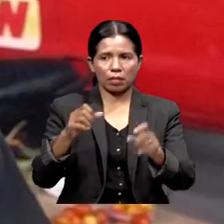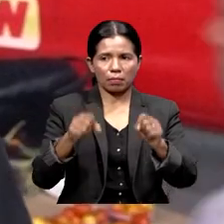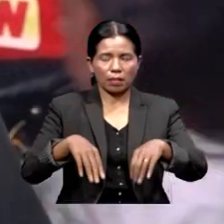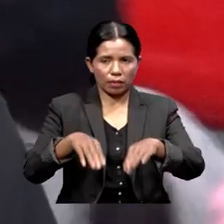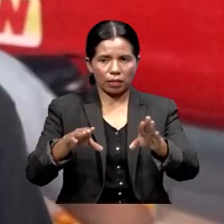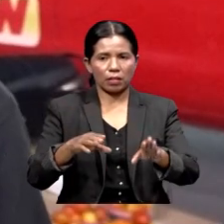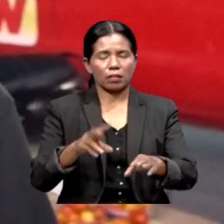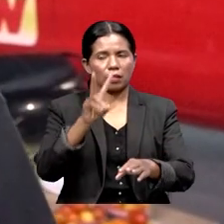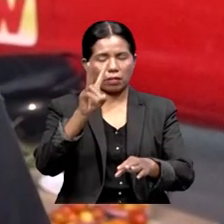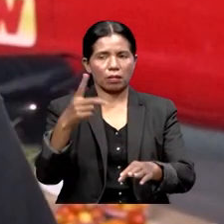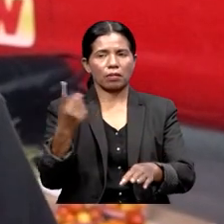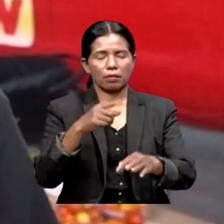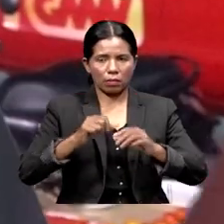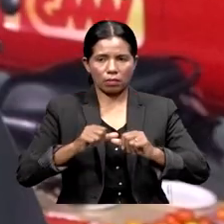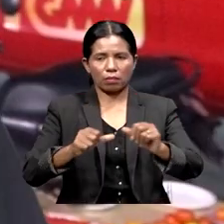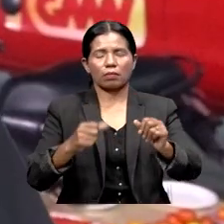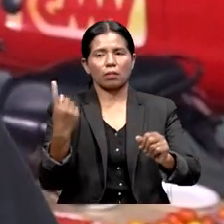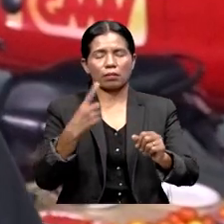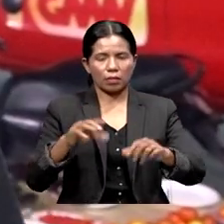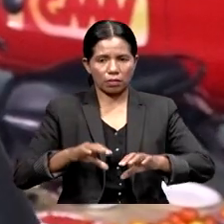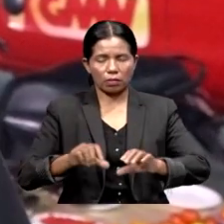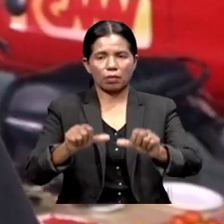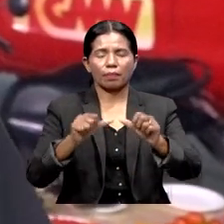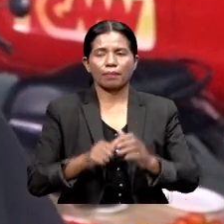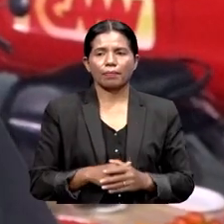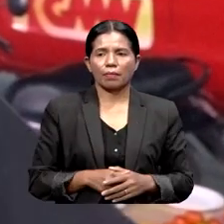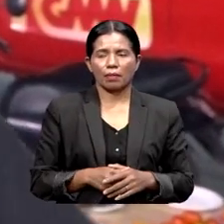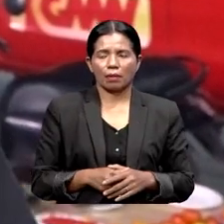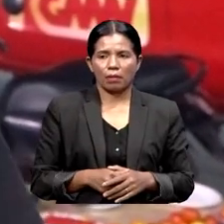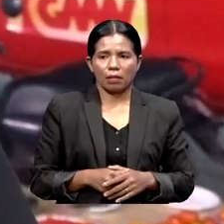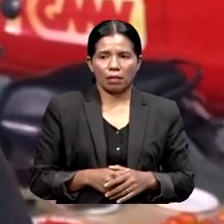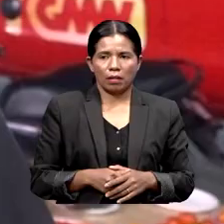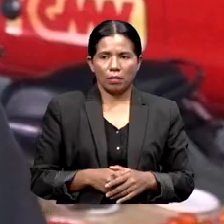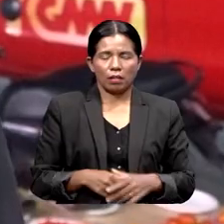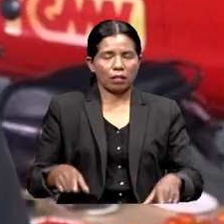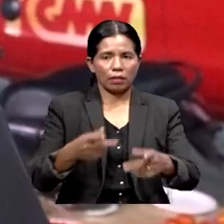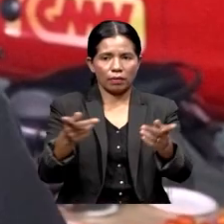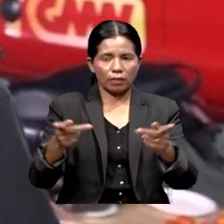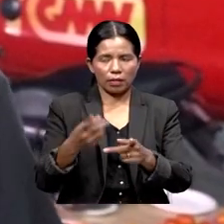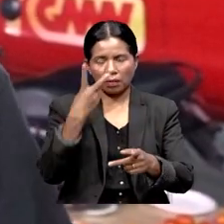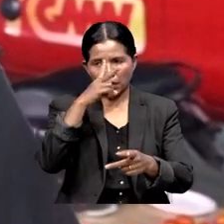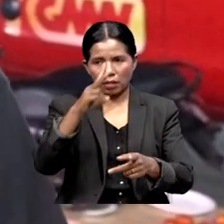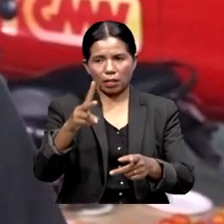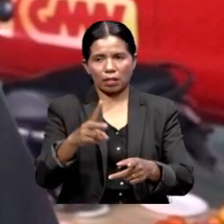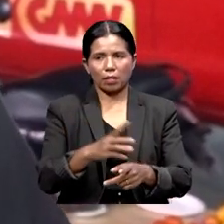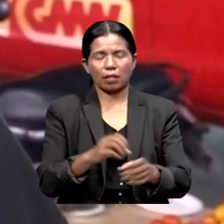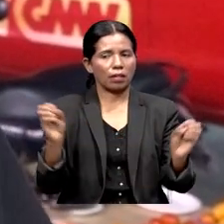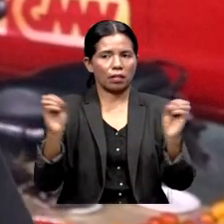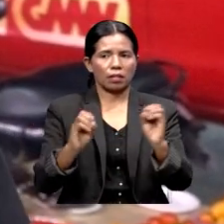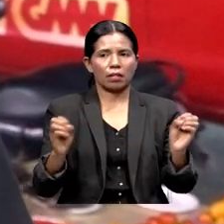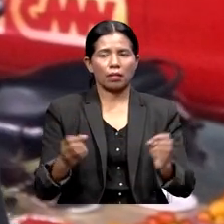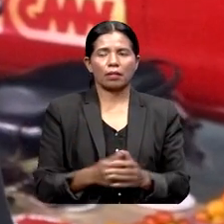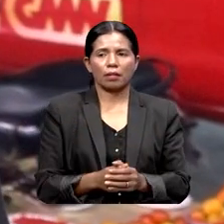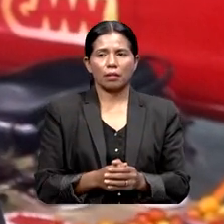det ne na faten ida ne kontinu hela te iha mas la foti hane san faten be mami hare dadak he berita saine lai so mai